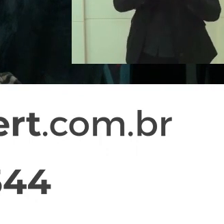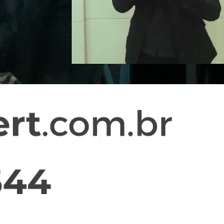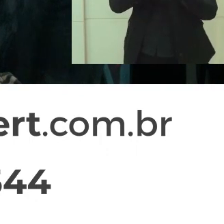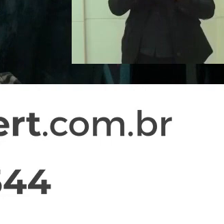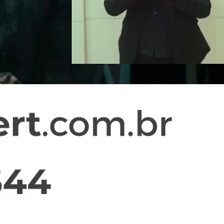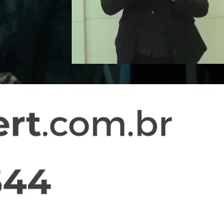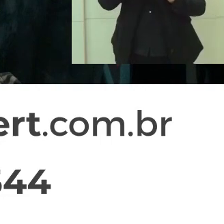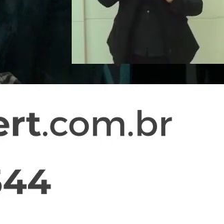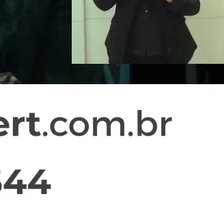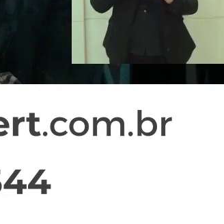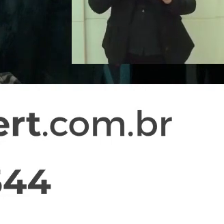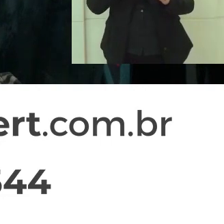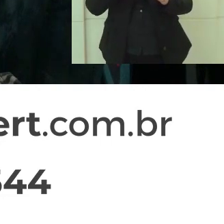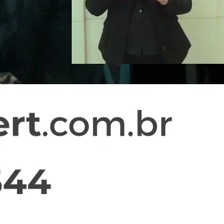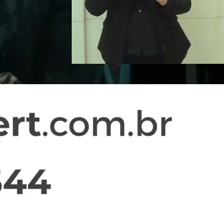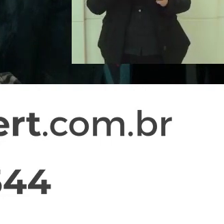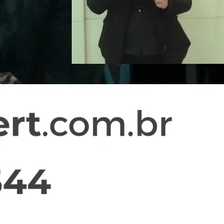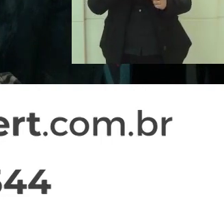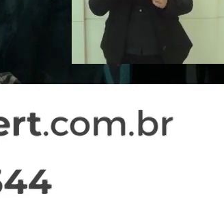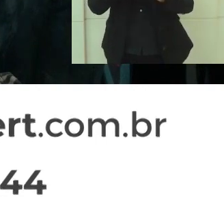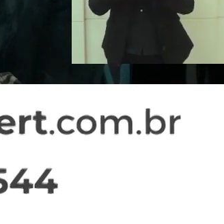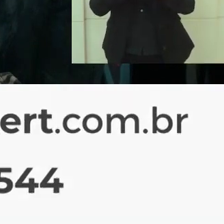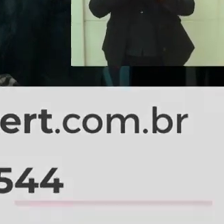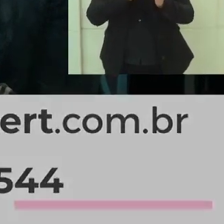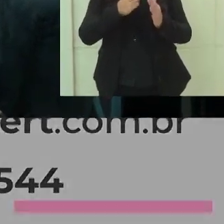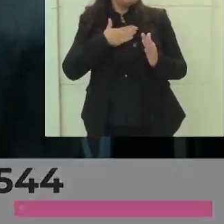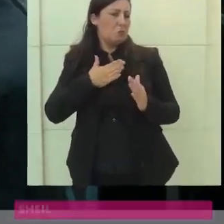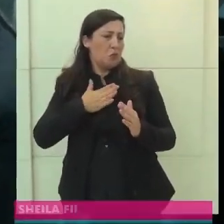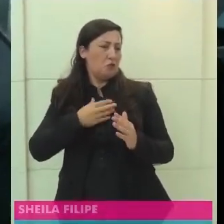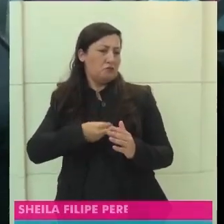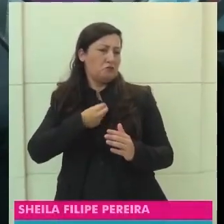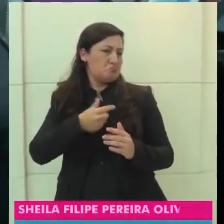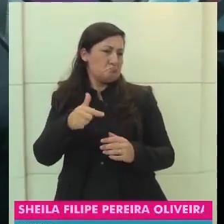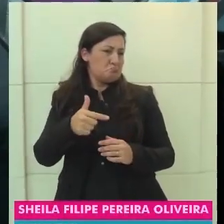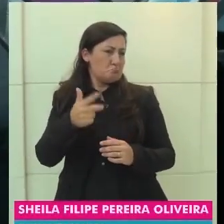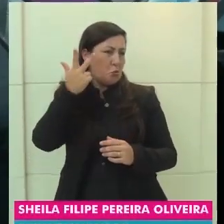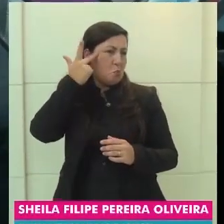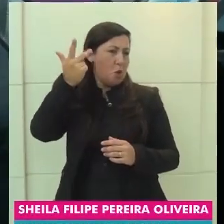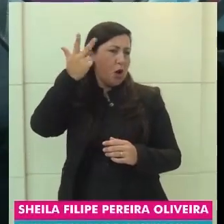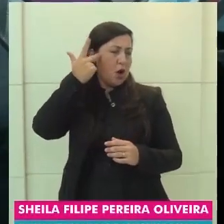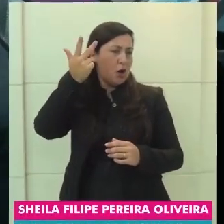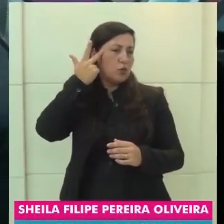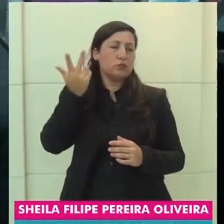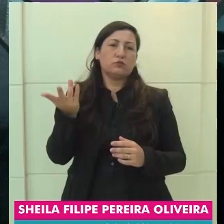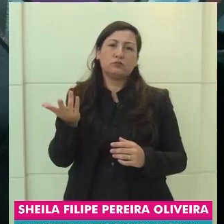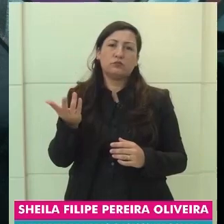Aquilo que não pertence ao nosso mundinho, sempre falo assim,